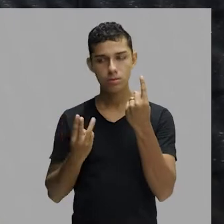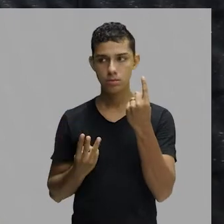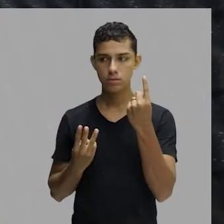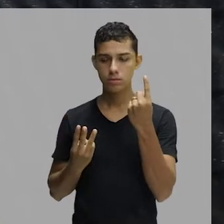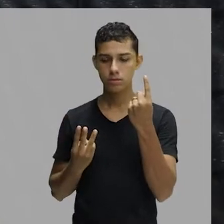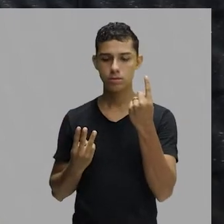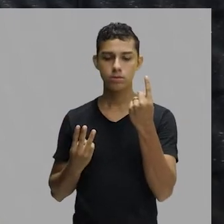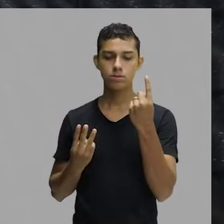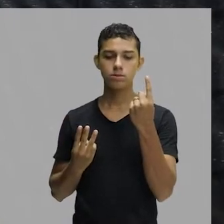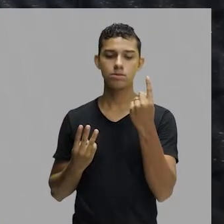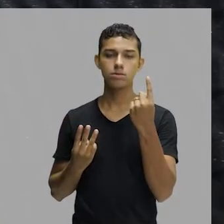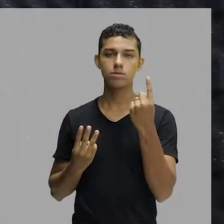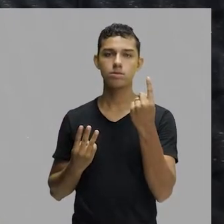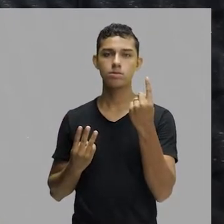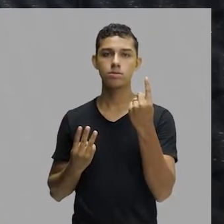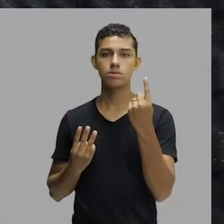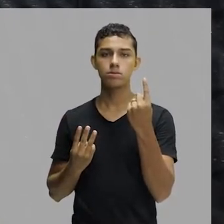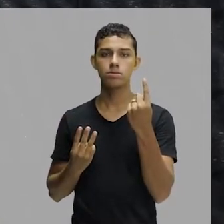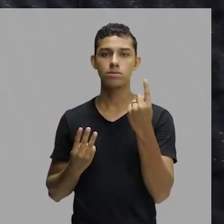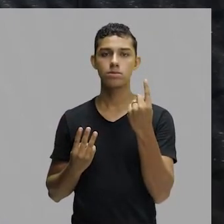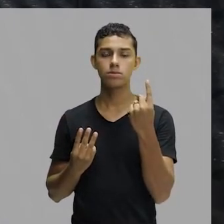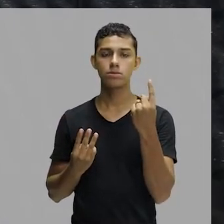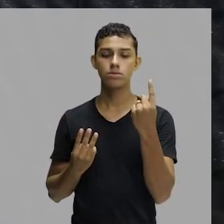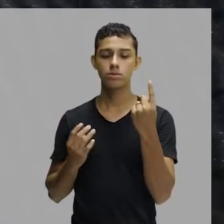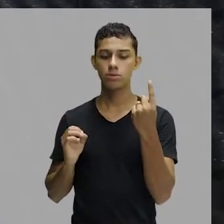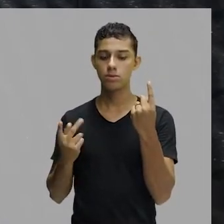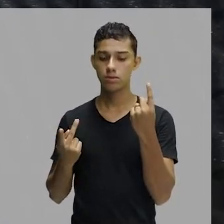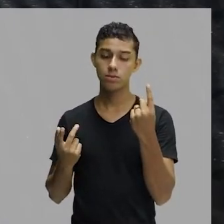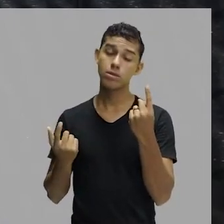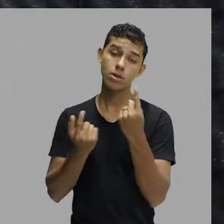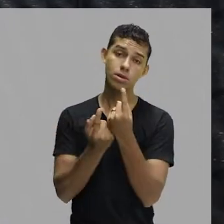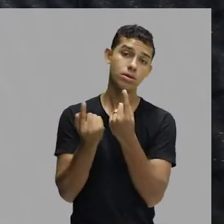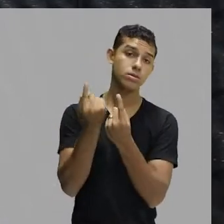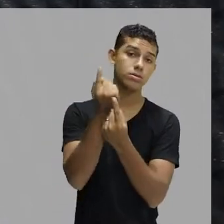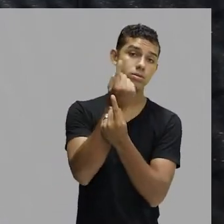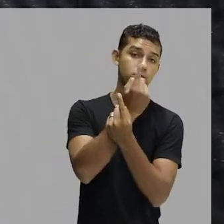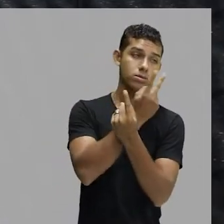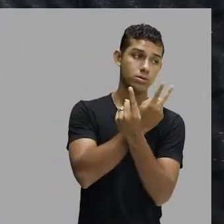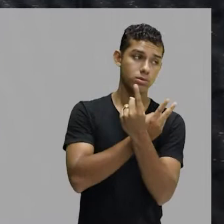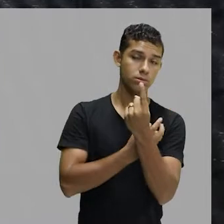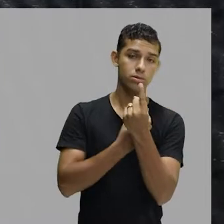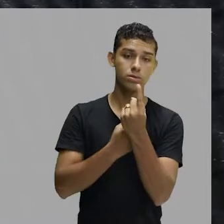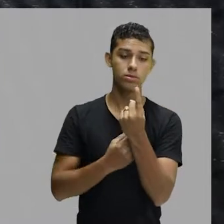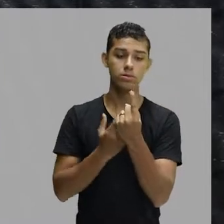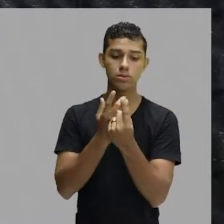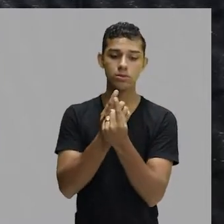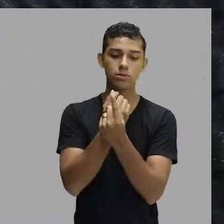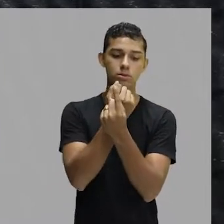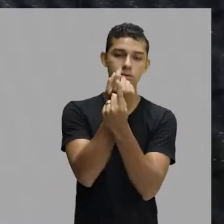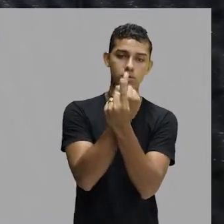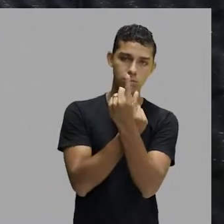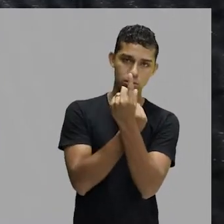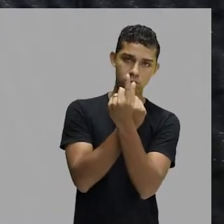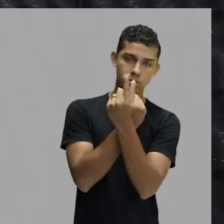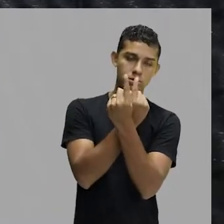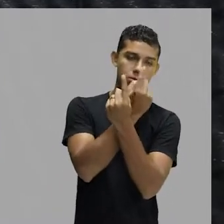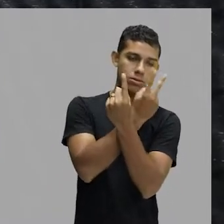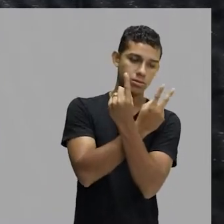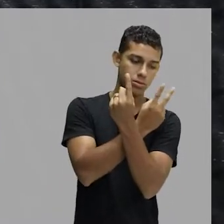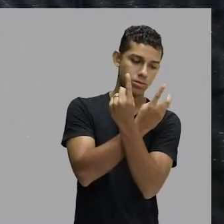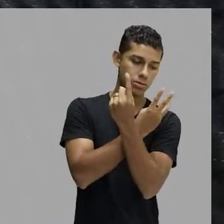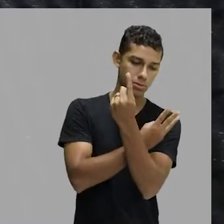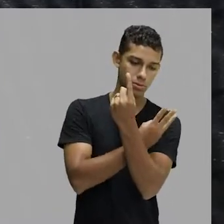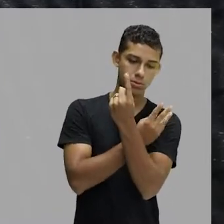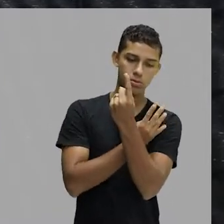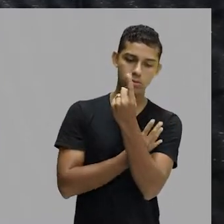sentido horário, eu vou ter 1, 3. Se eu seguir no sentido anti-horário, eu vou ter 1,